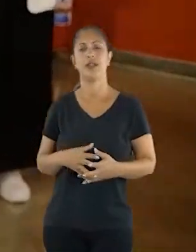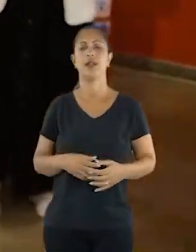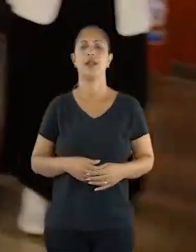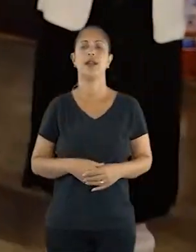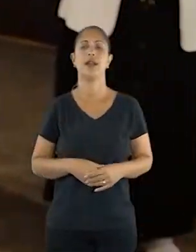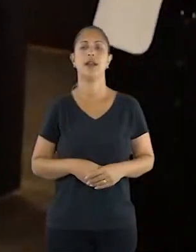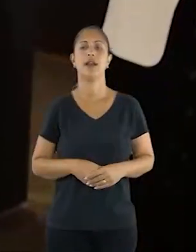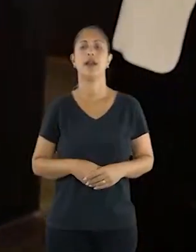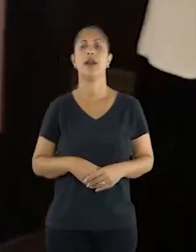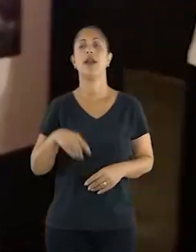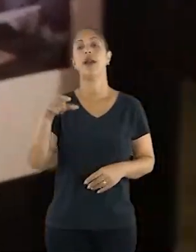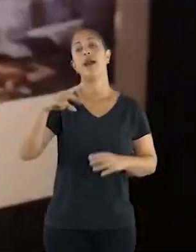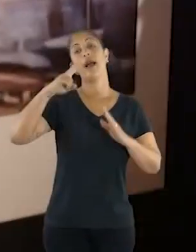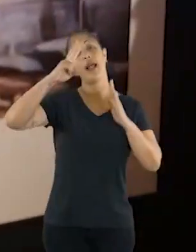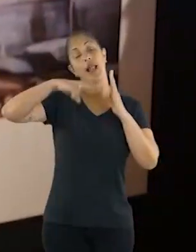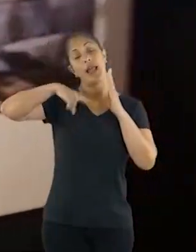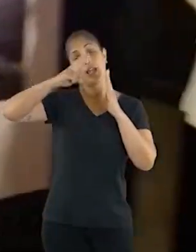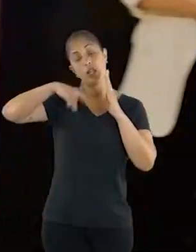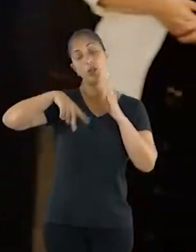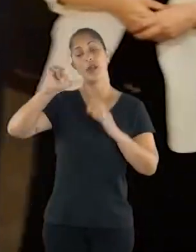Uma releitura literária